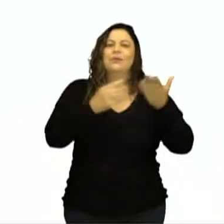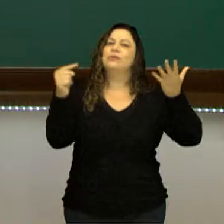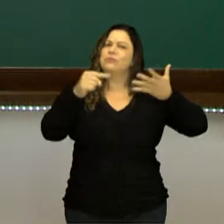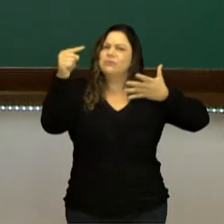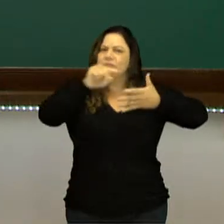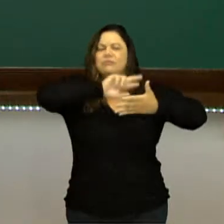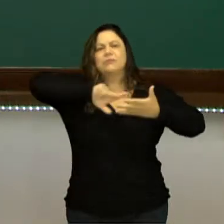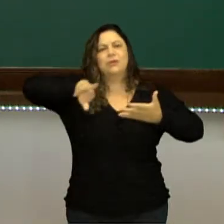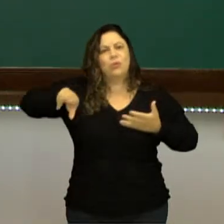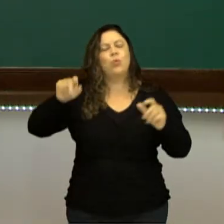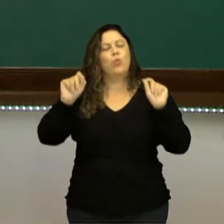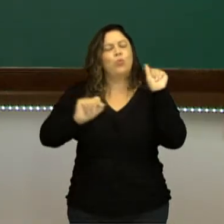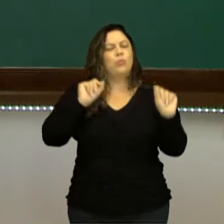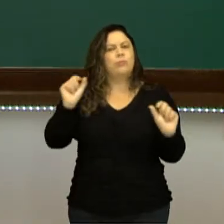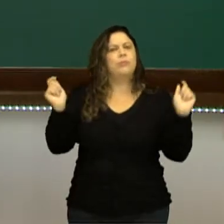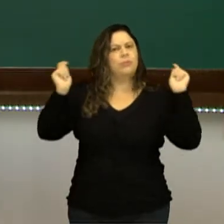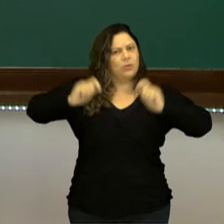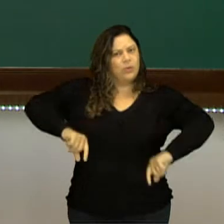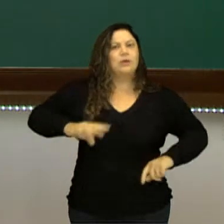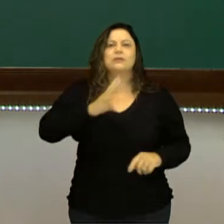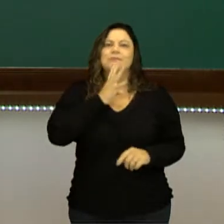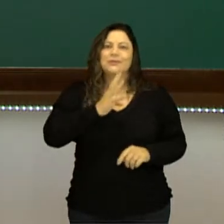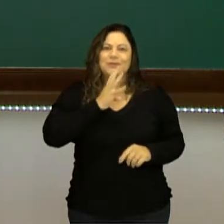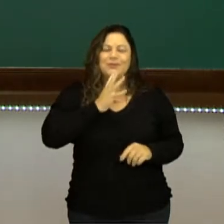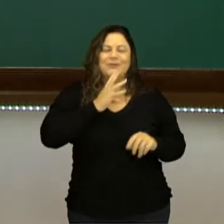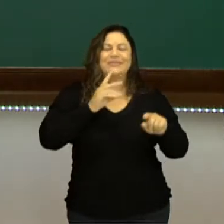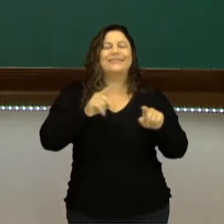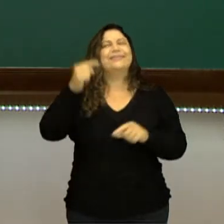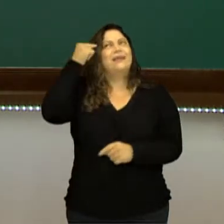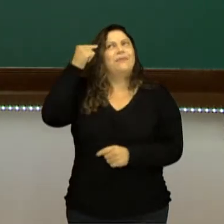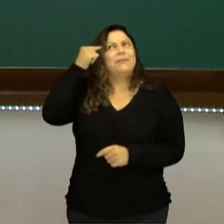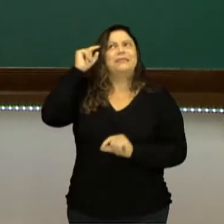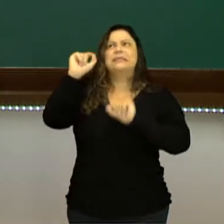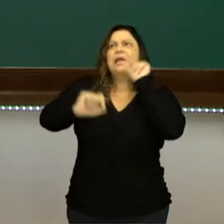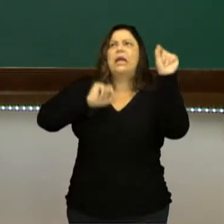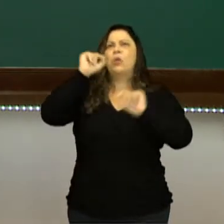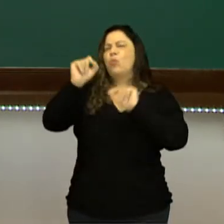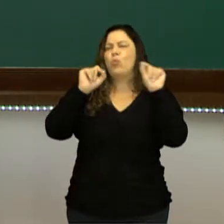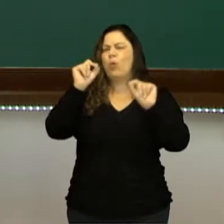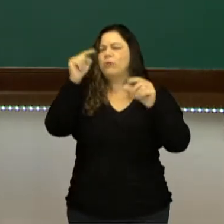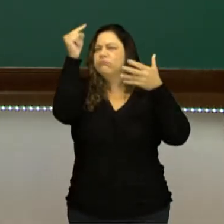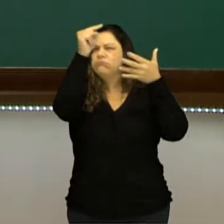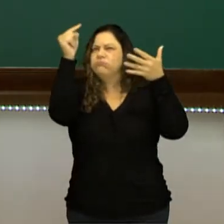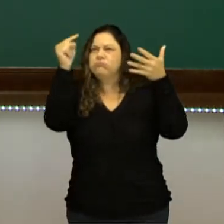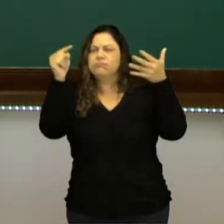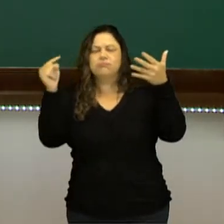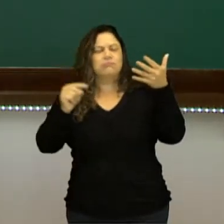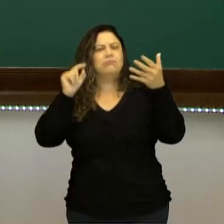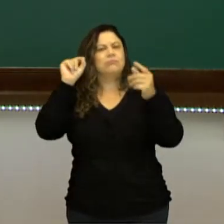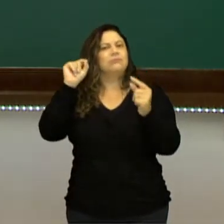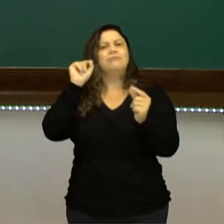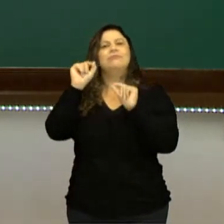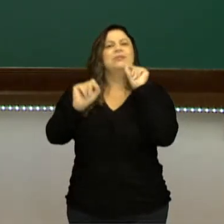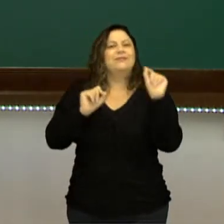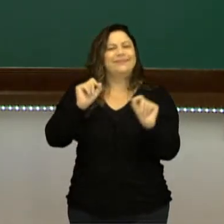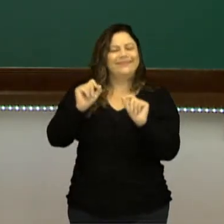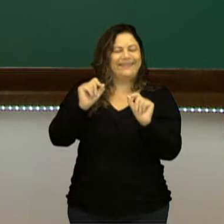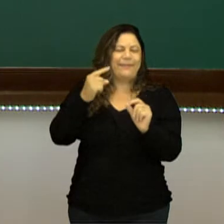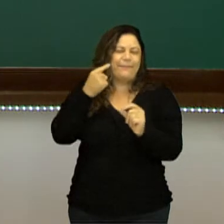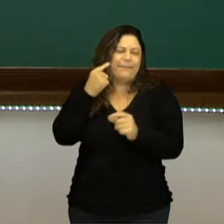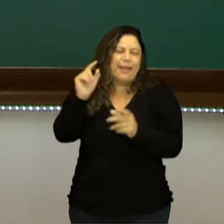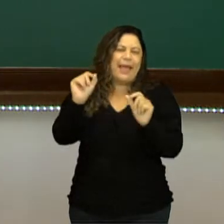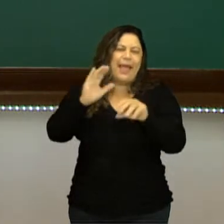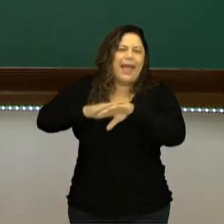de estudo para que a gente possa conhecê-los e pensar em qual a gente se identifica, né? Afinal de contas, o método ele não